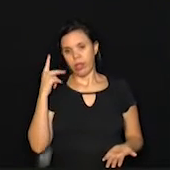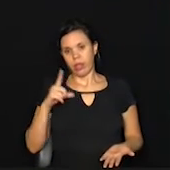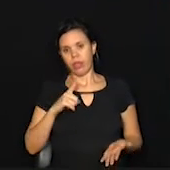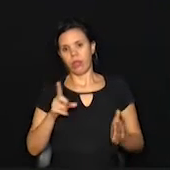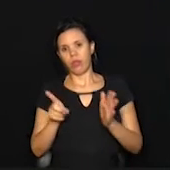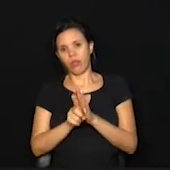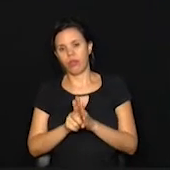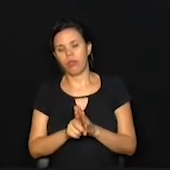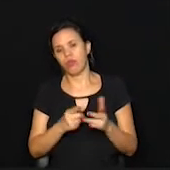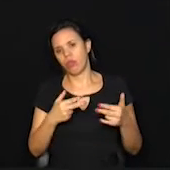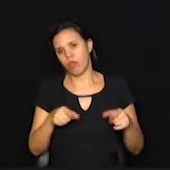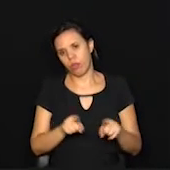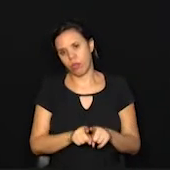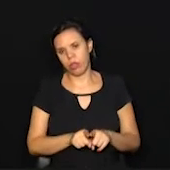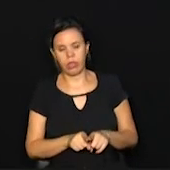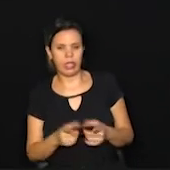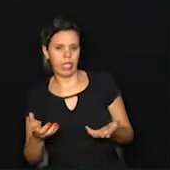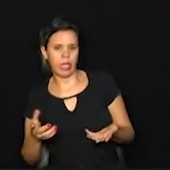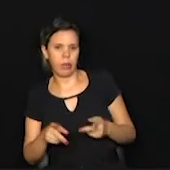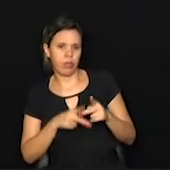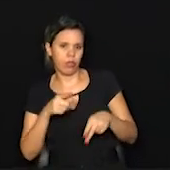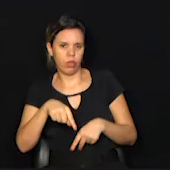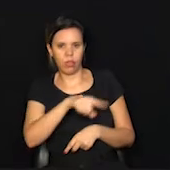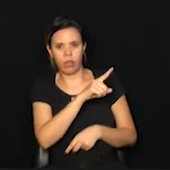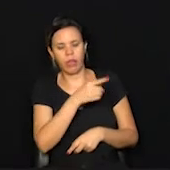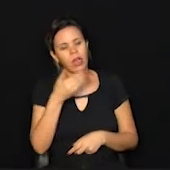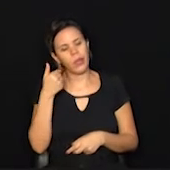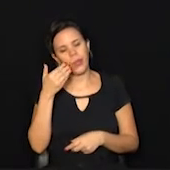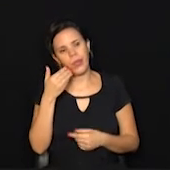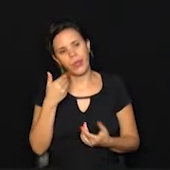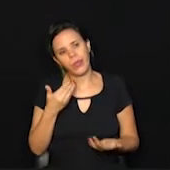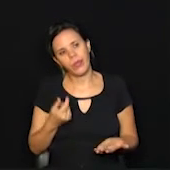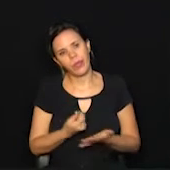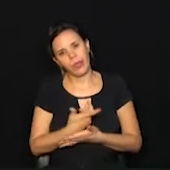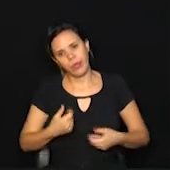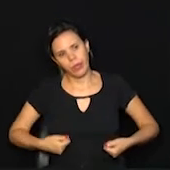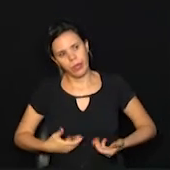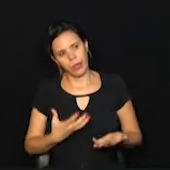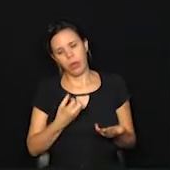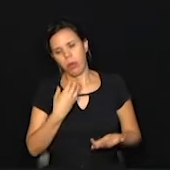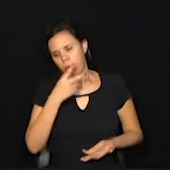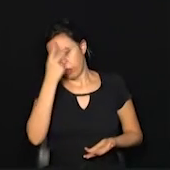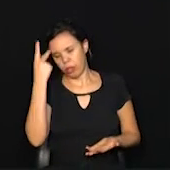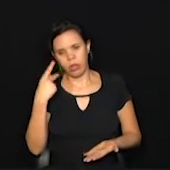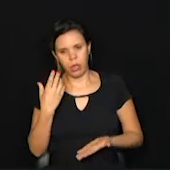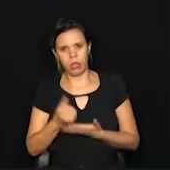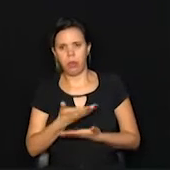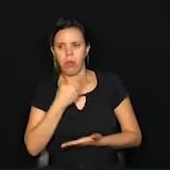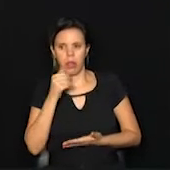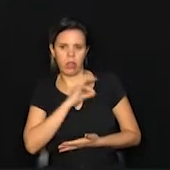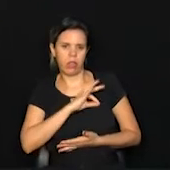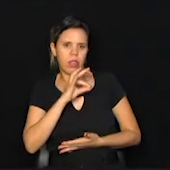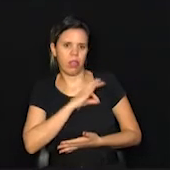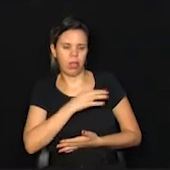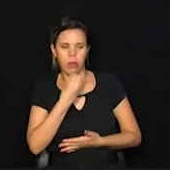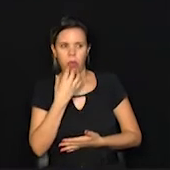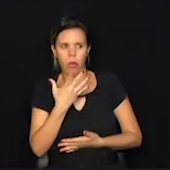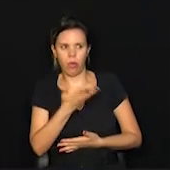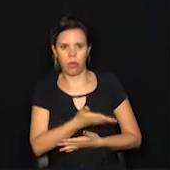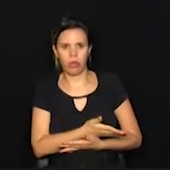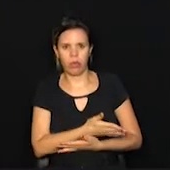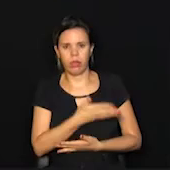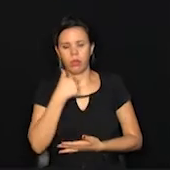pequeno proprietário ele quer que tem a pessoas que vão lá consumir é bom para ele que as pessoas receba o melhor salário é bom